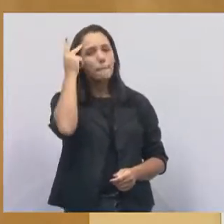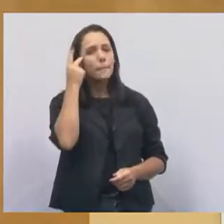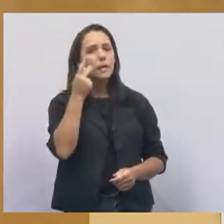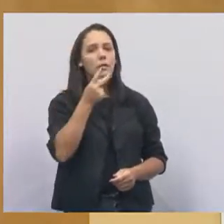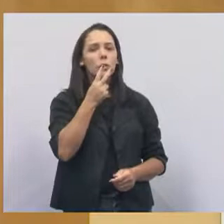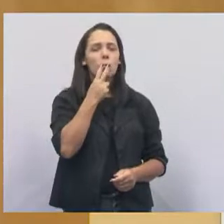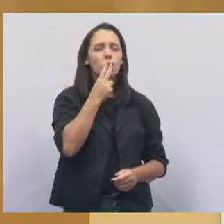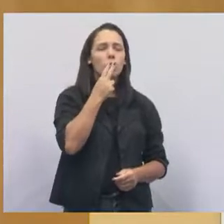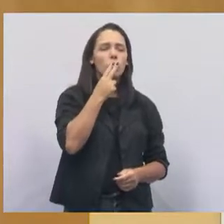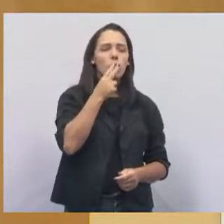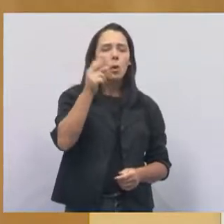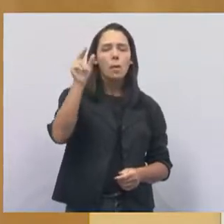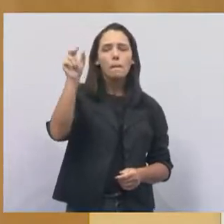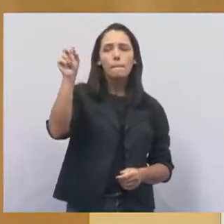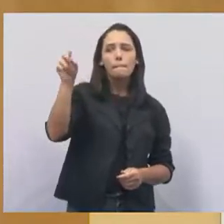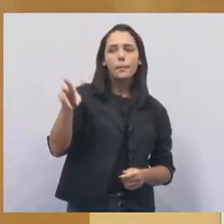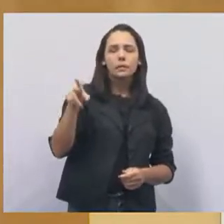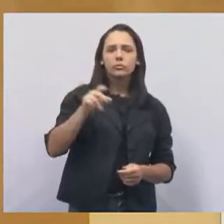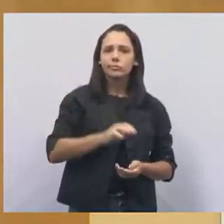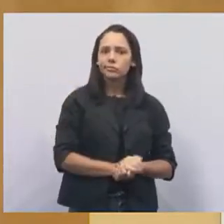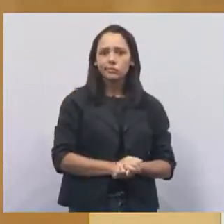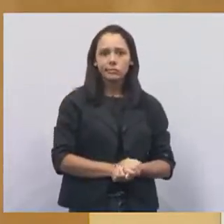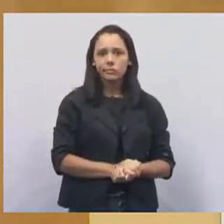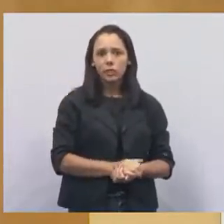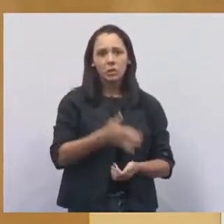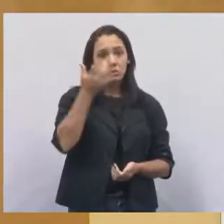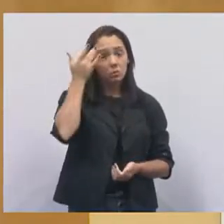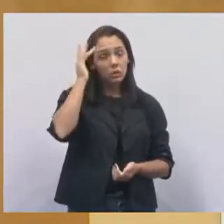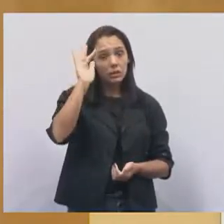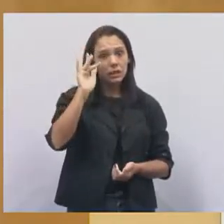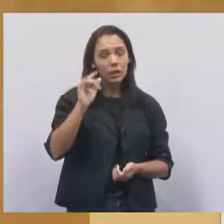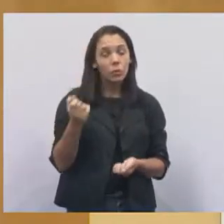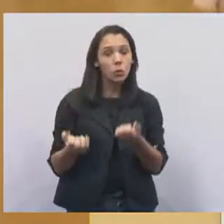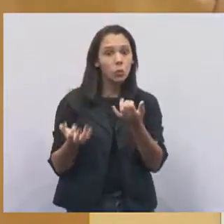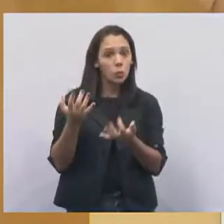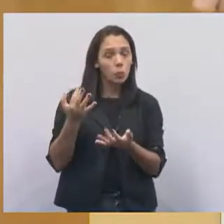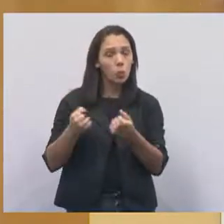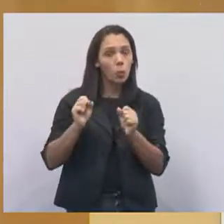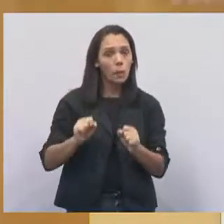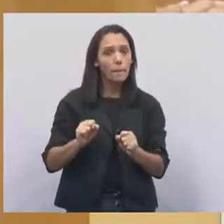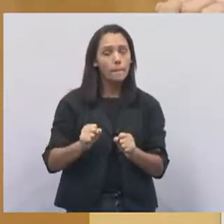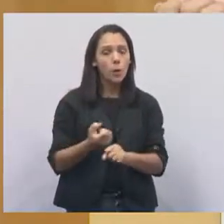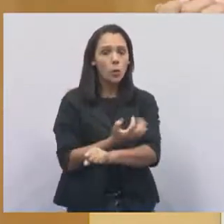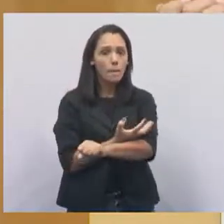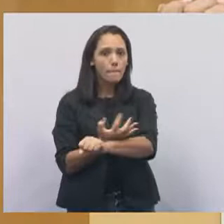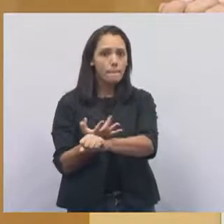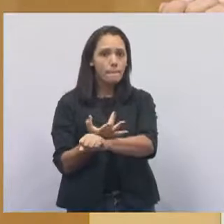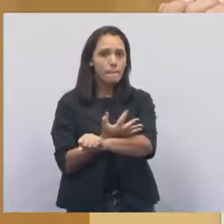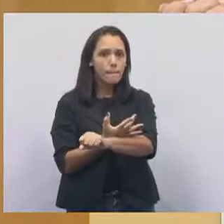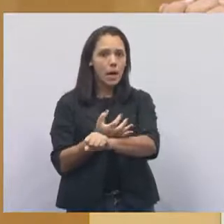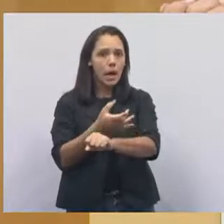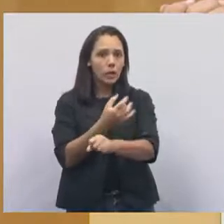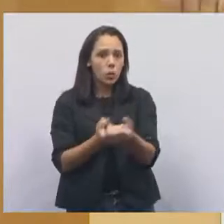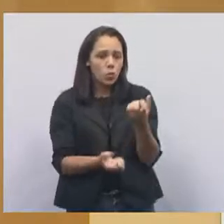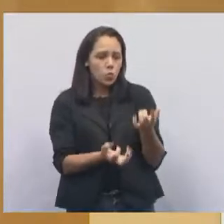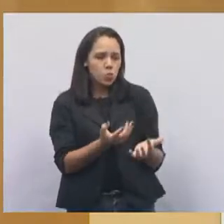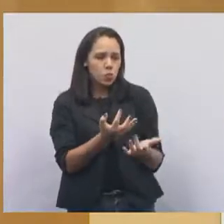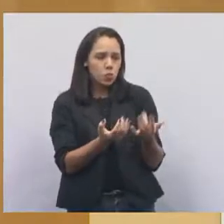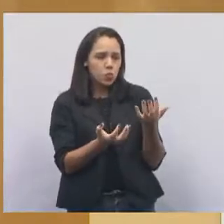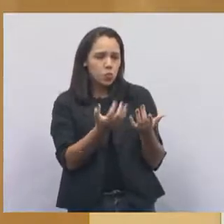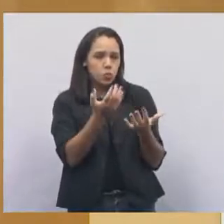fumando ela não pensa que aquela Brasa né ela pode cair no mato seco e causar uma queimada